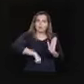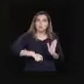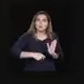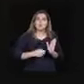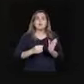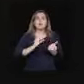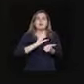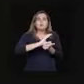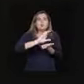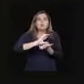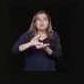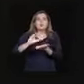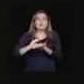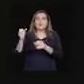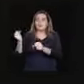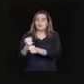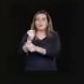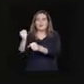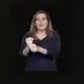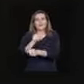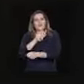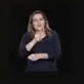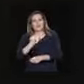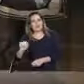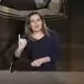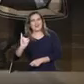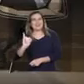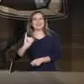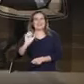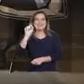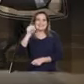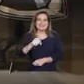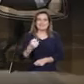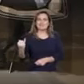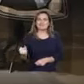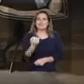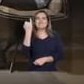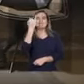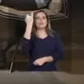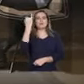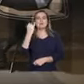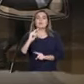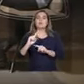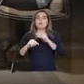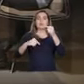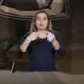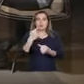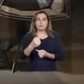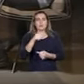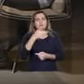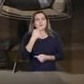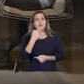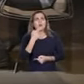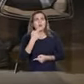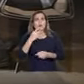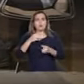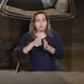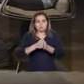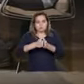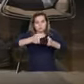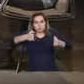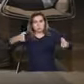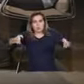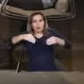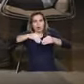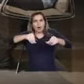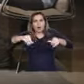e dentro em breve está sendo aí começada essa obra tão importante. Depois você falou na engorda de Ponta Negra.